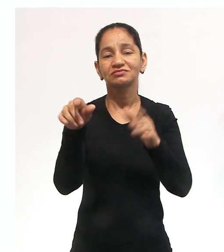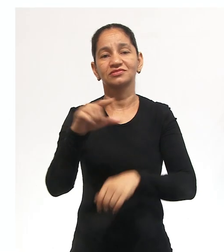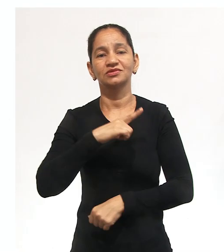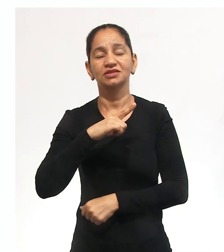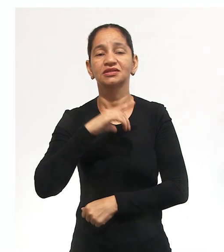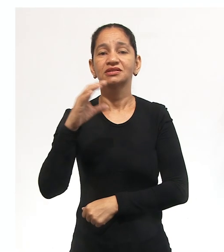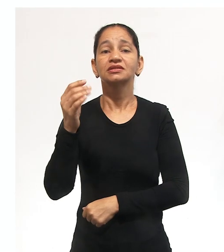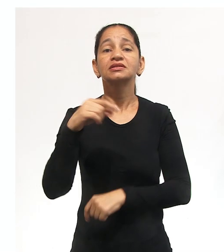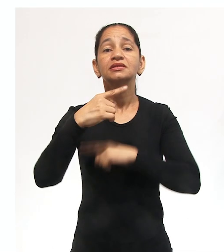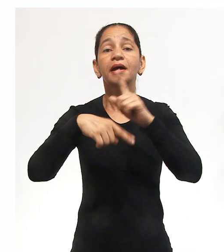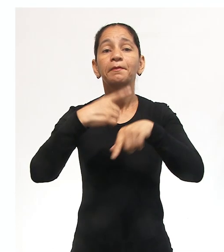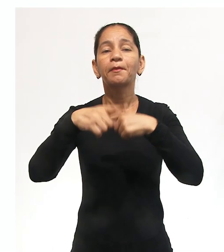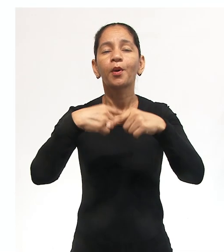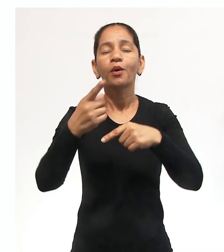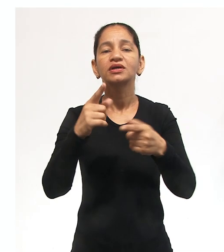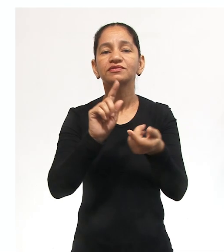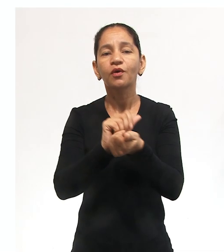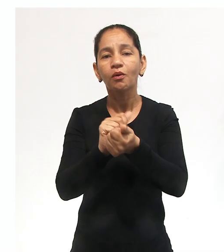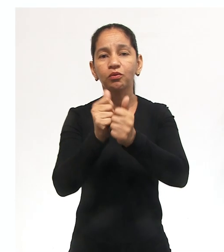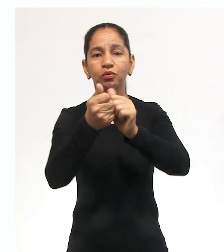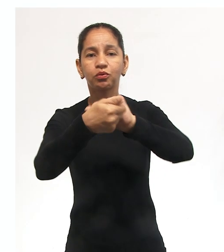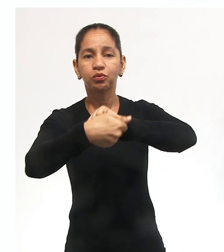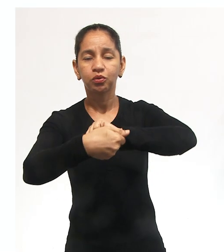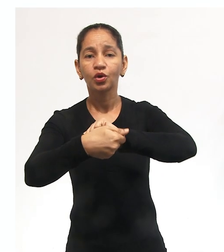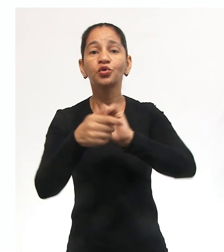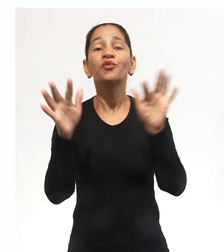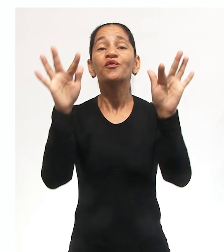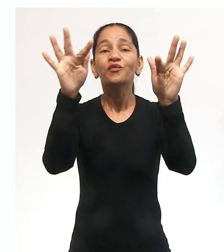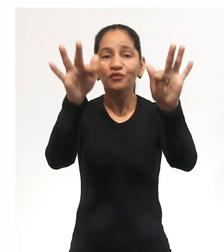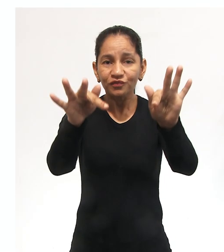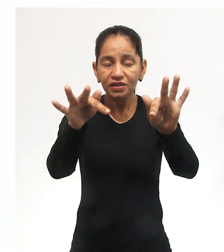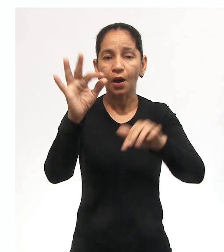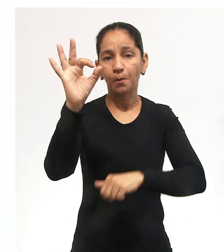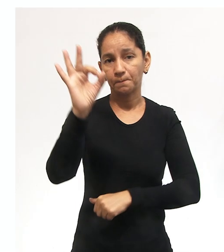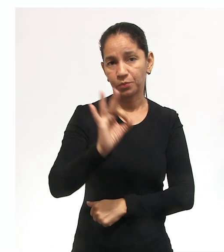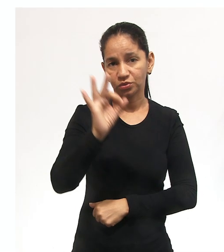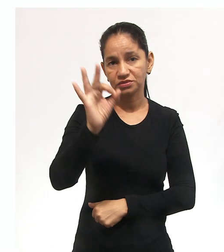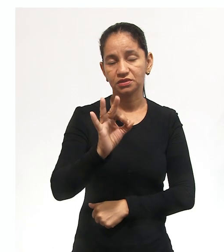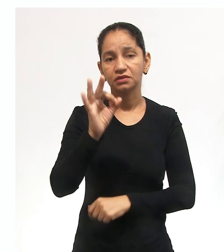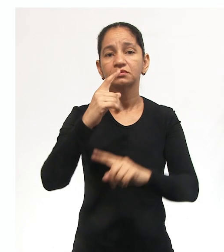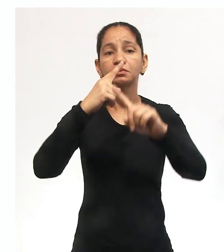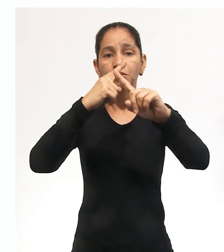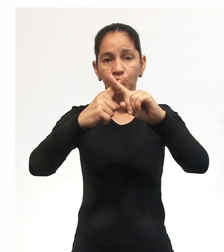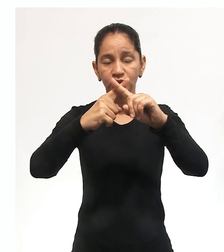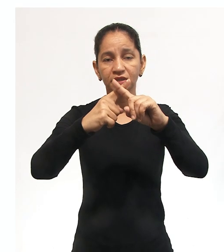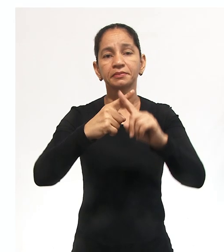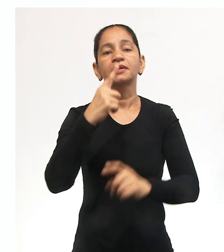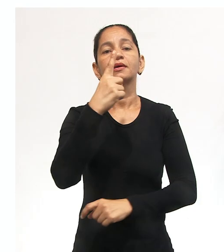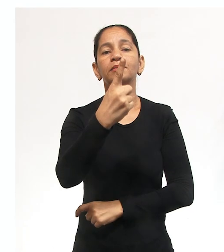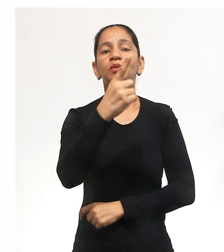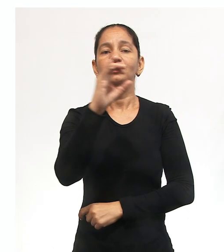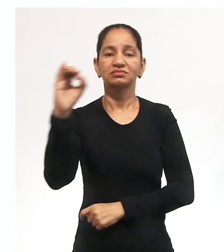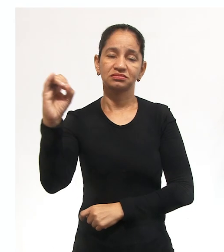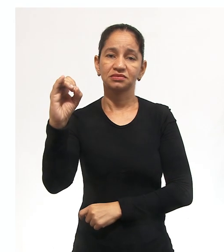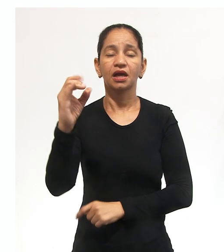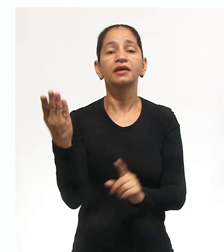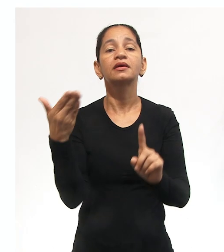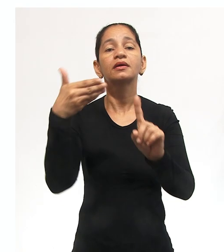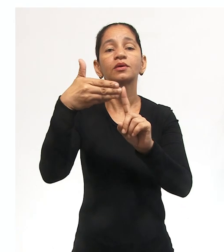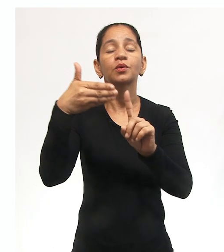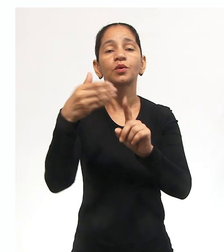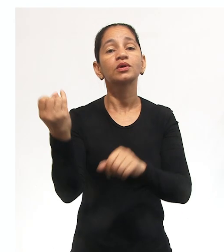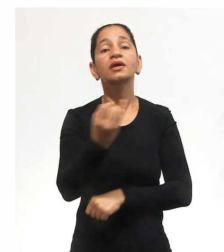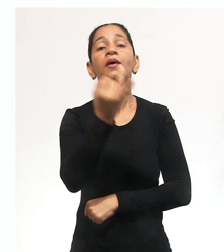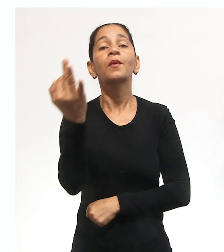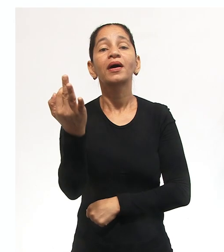0,2387. Quando a gente for transformar isso aqui para porcentagem, a gente multiplica por 100. Multiplicando por 100, a